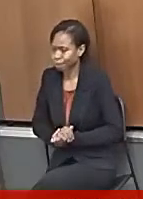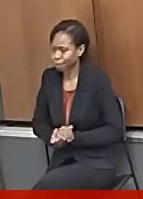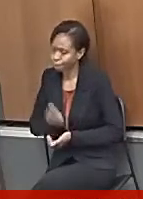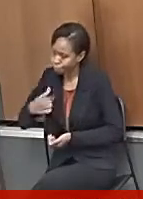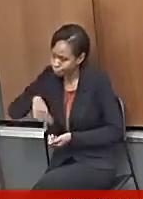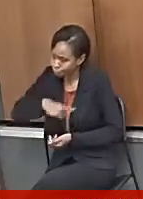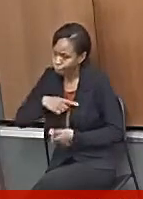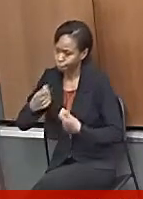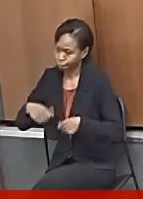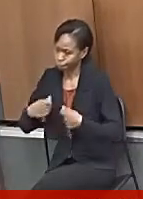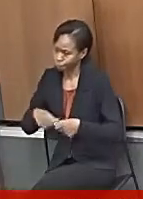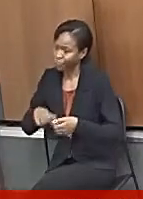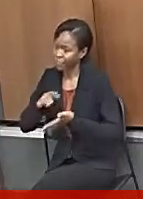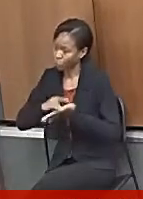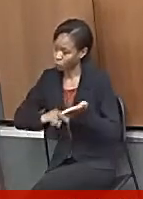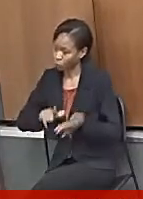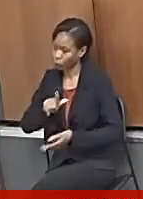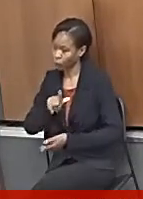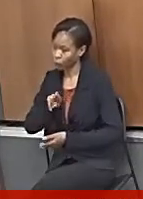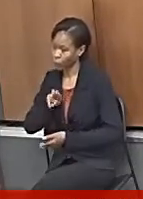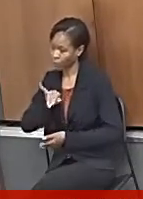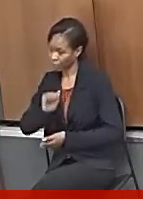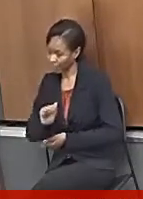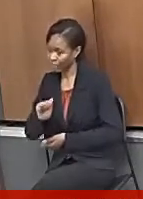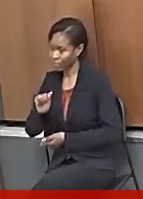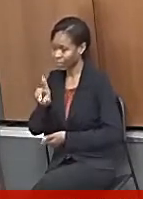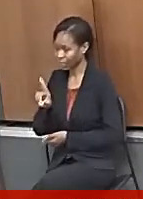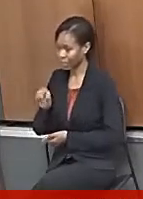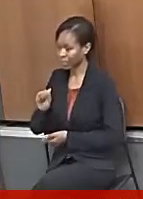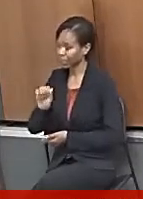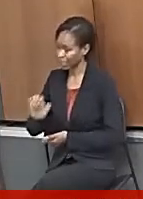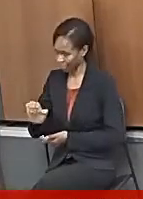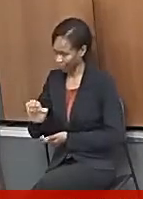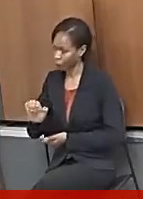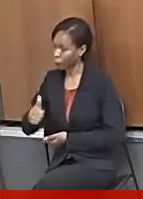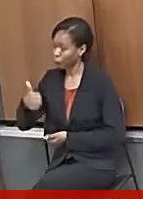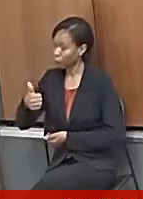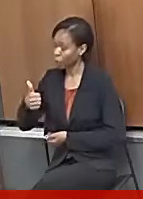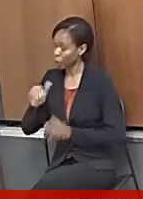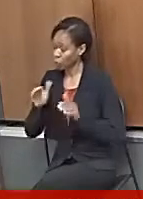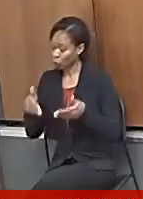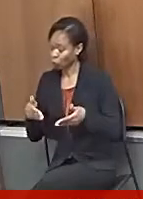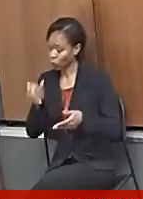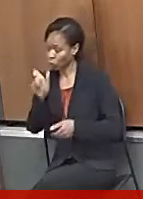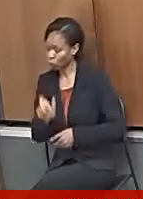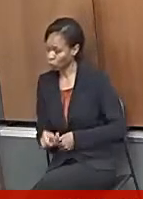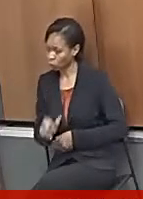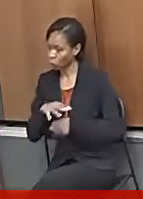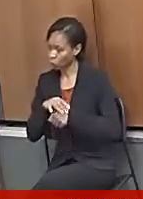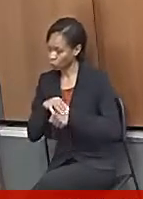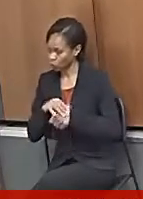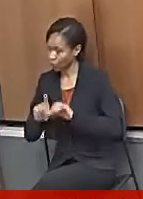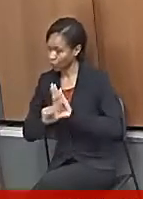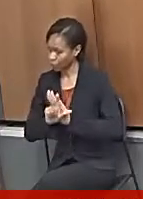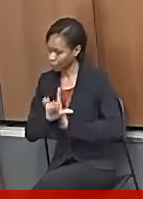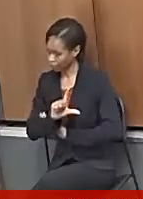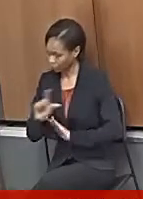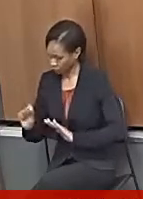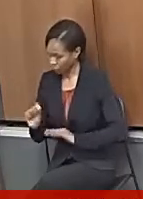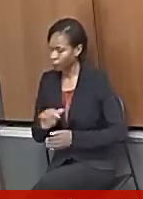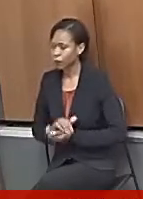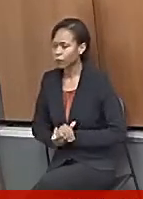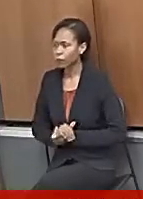dessa guia dae primeiramente para os adoecidos da lei sem em segundo lugar